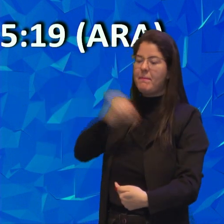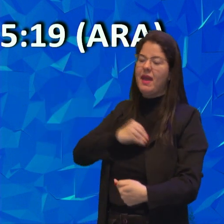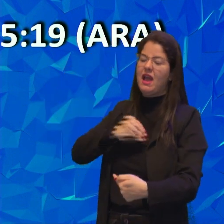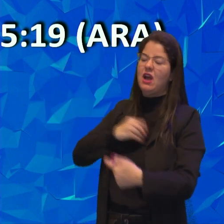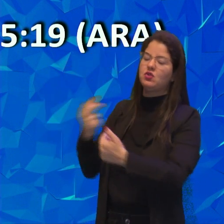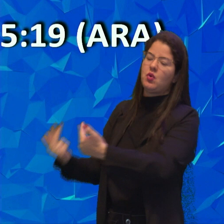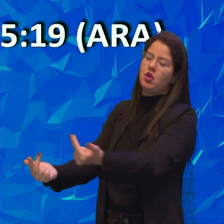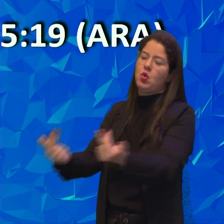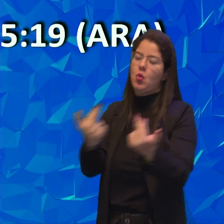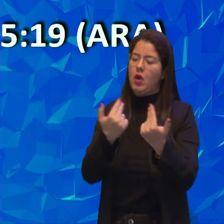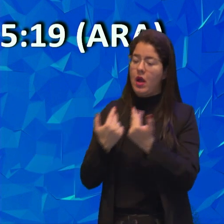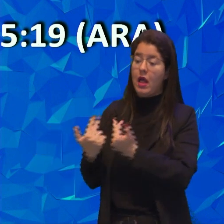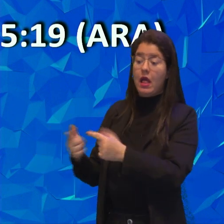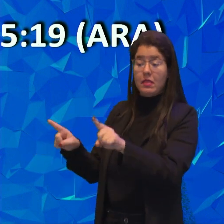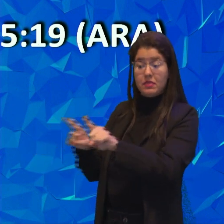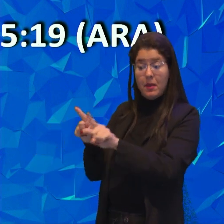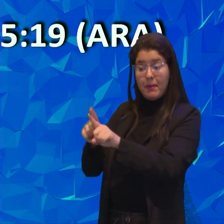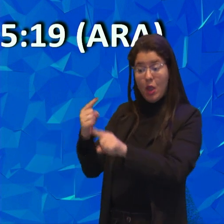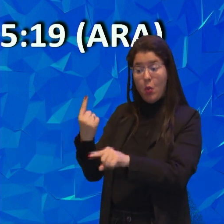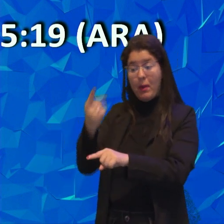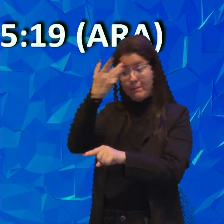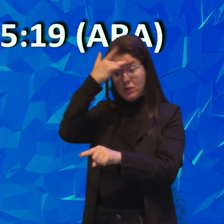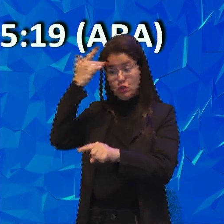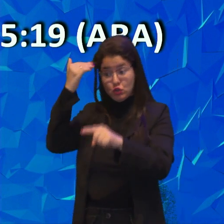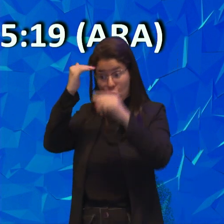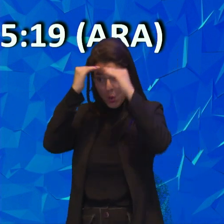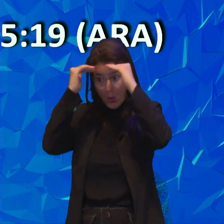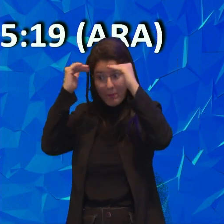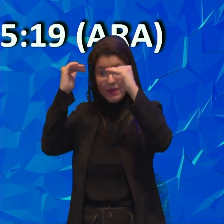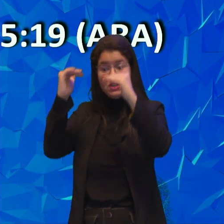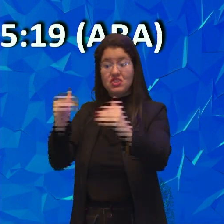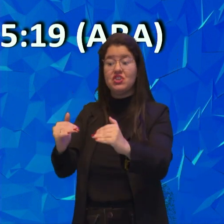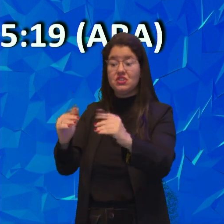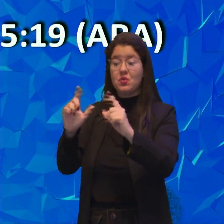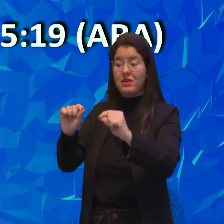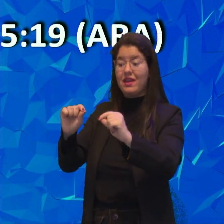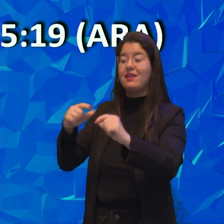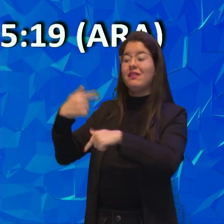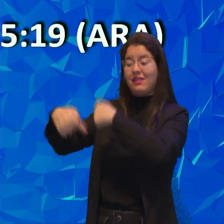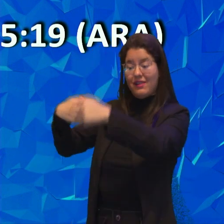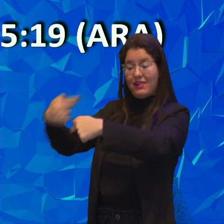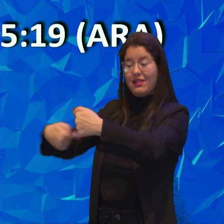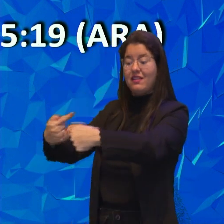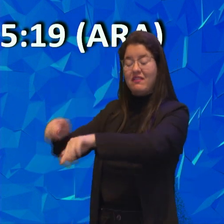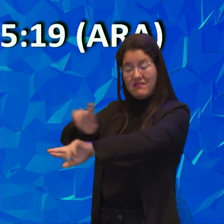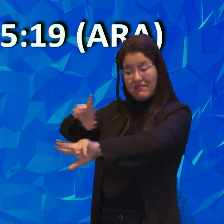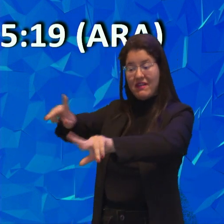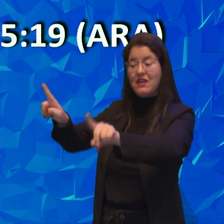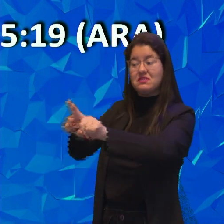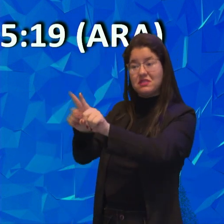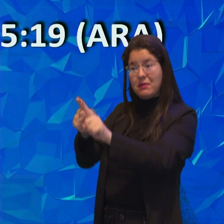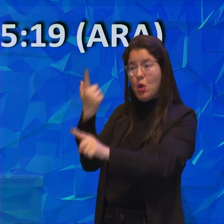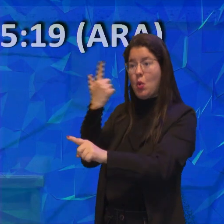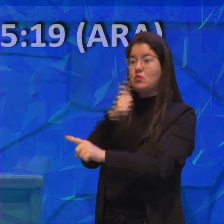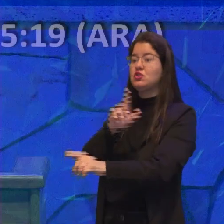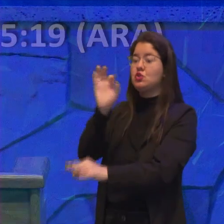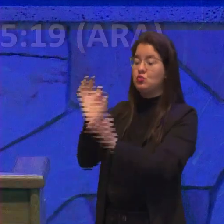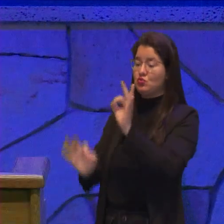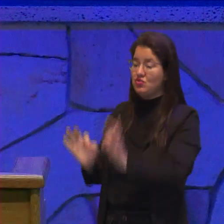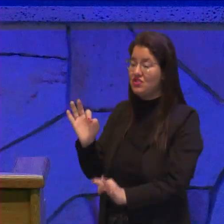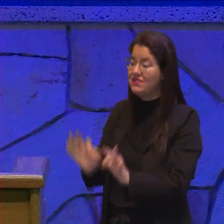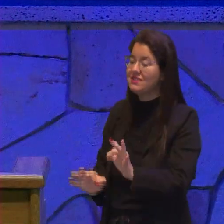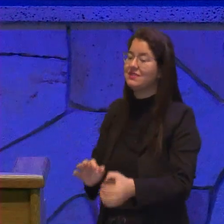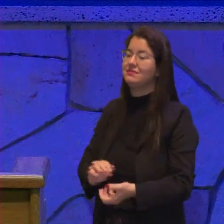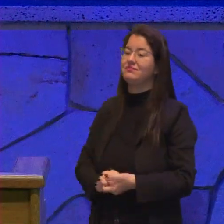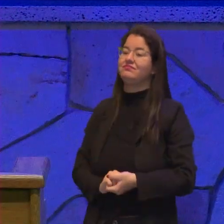assim também, por meio da obediência de um só, muitos se tornaram justos.